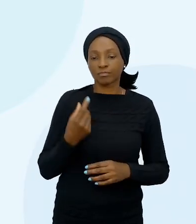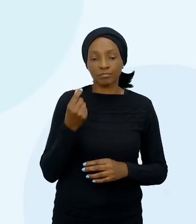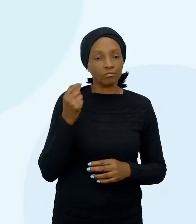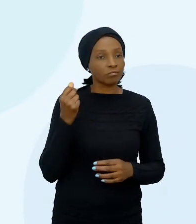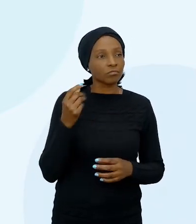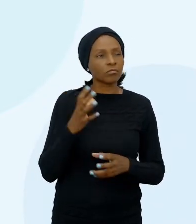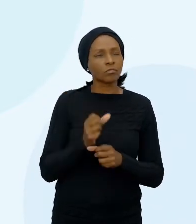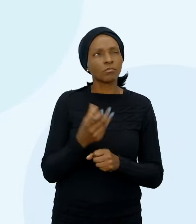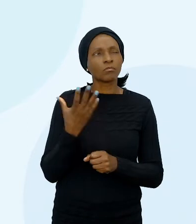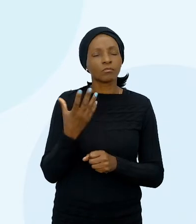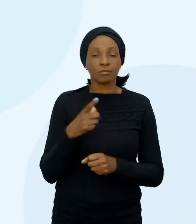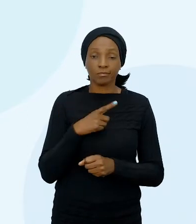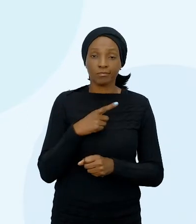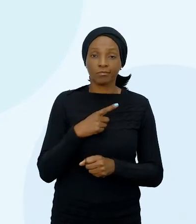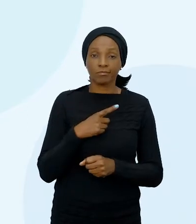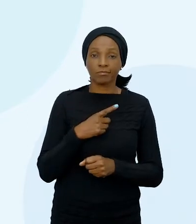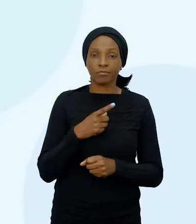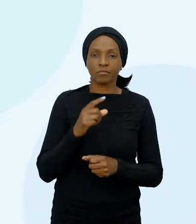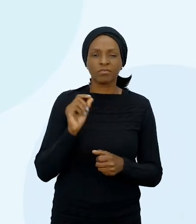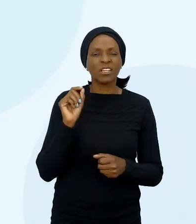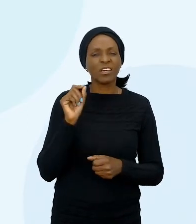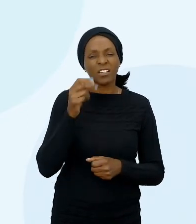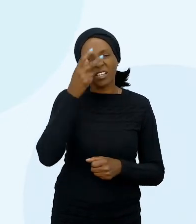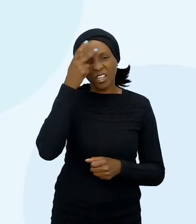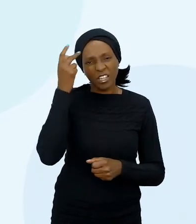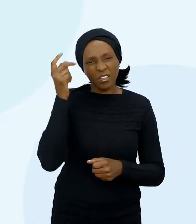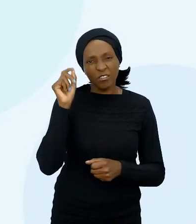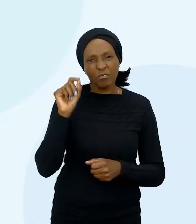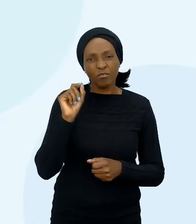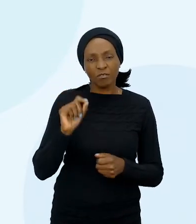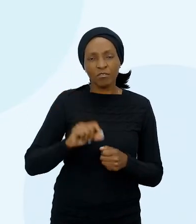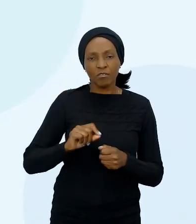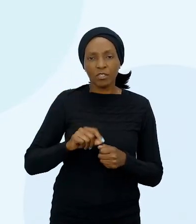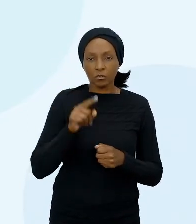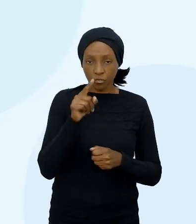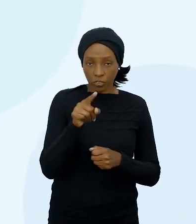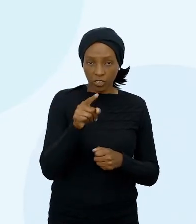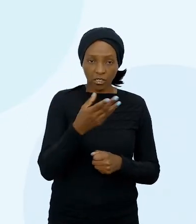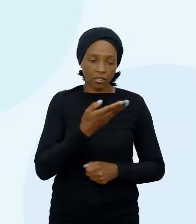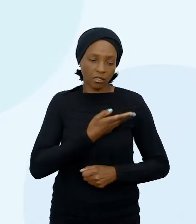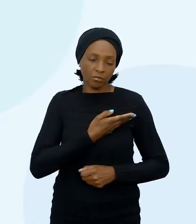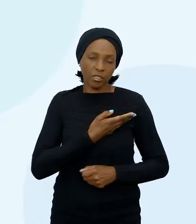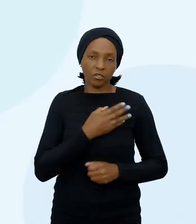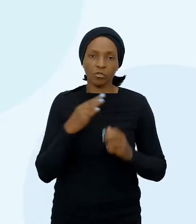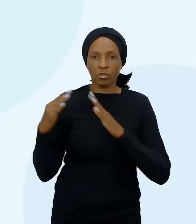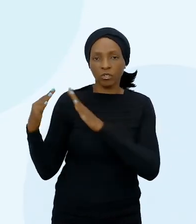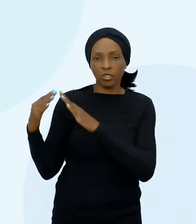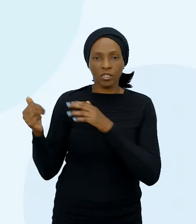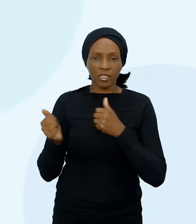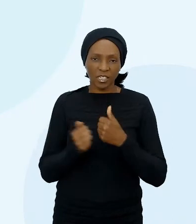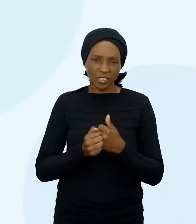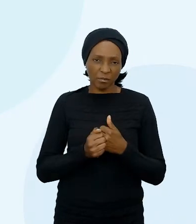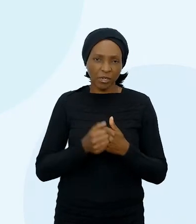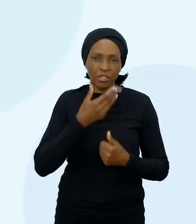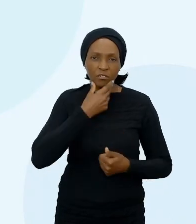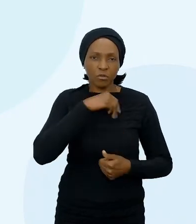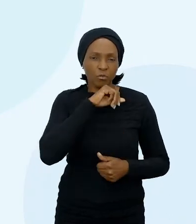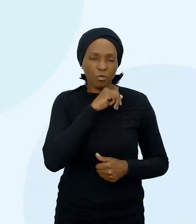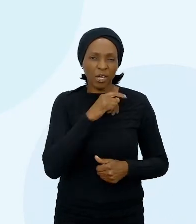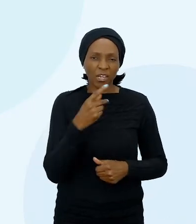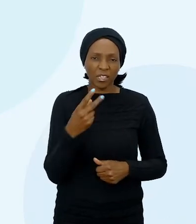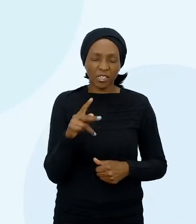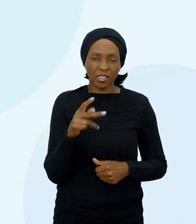Próxima tela, quem vai fazer? Você, seus amigos, seu vizinho, seus pais, né? Qualquer pessoa aí, ela